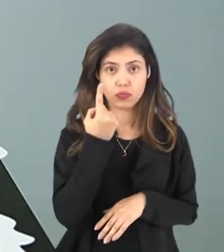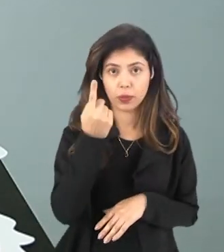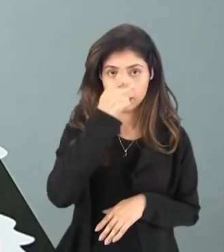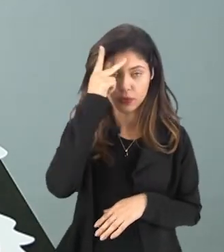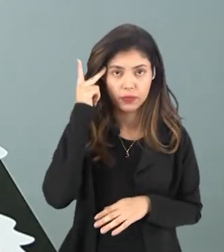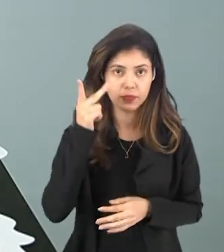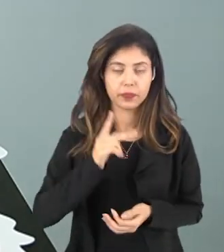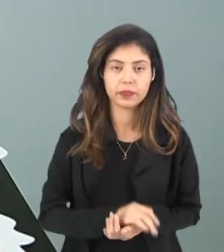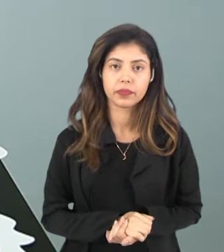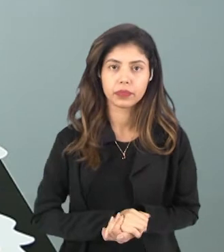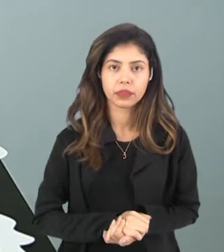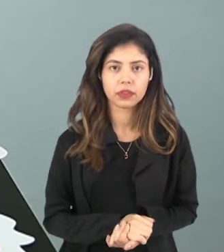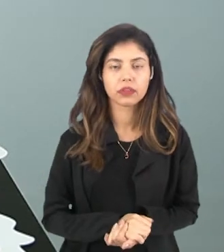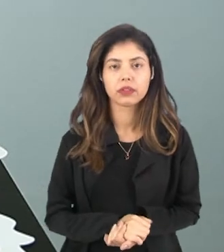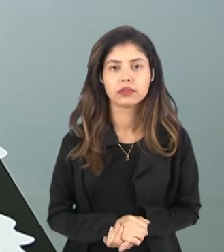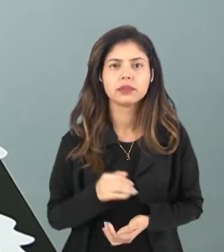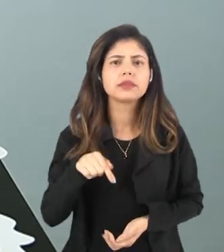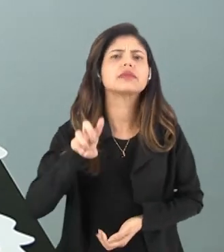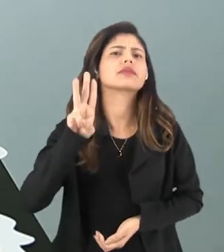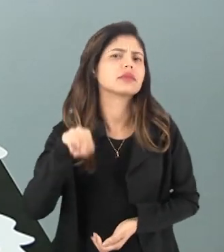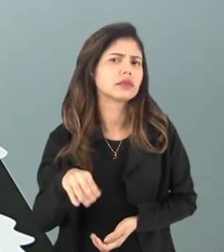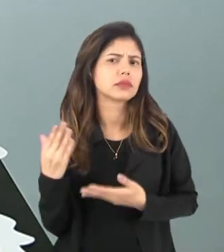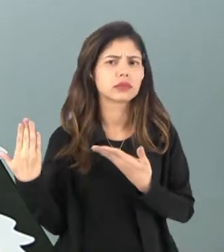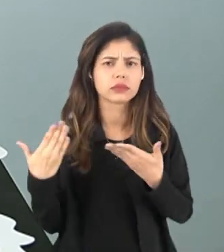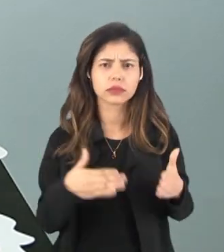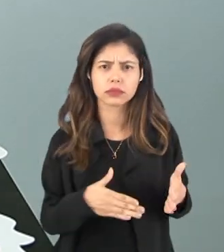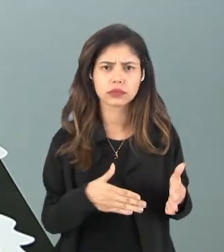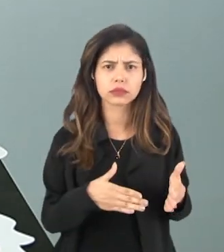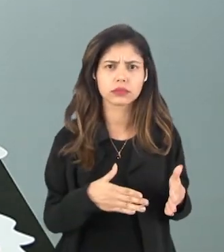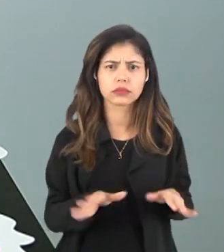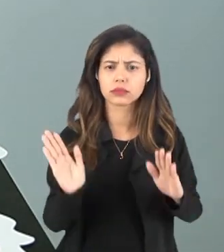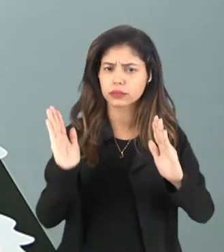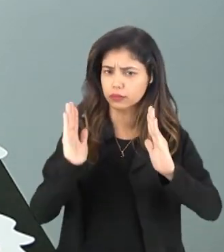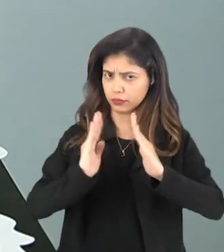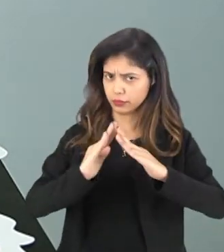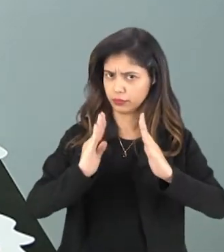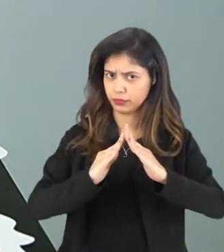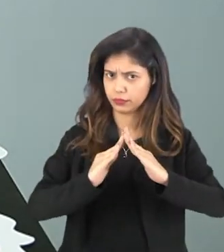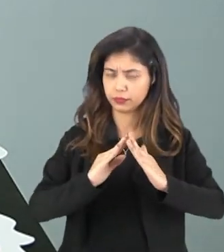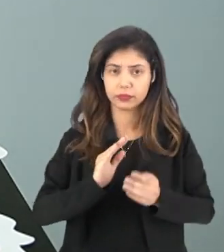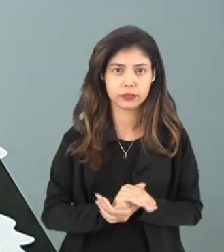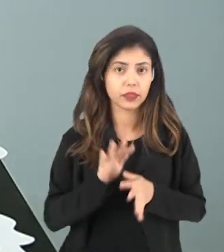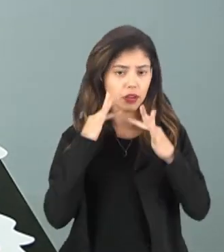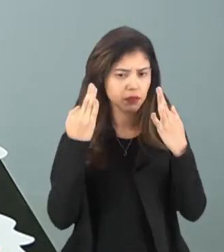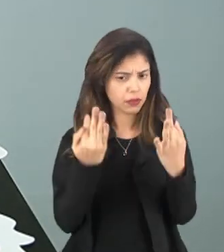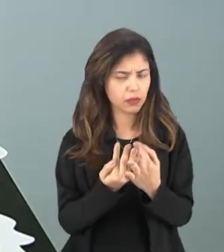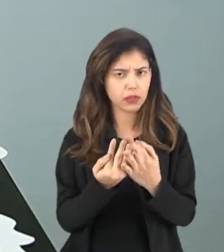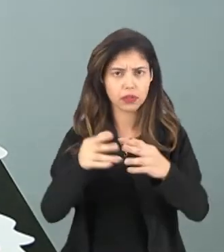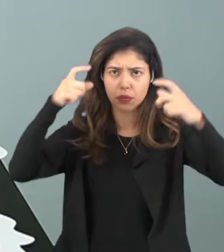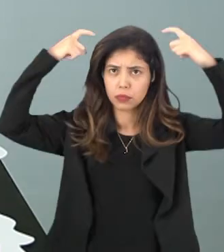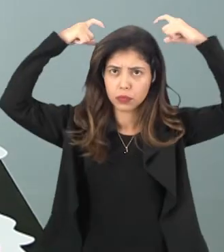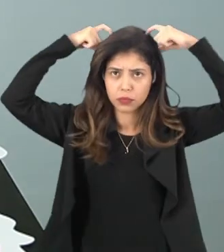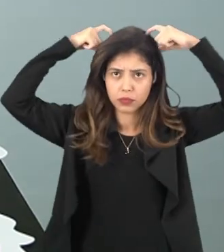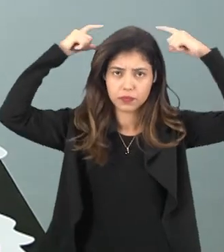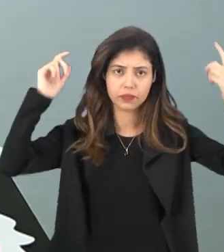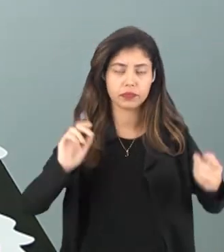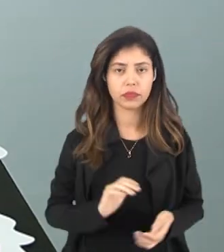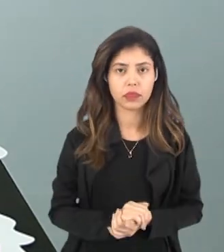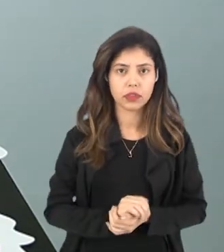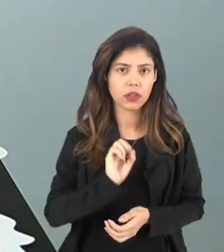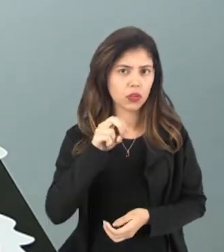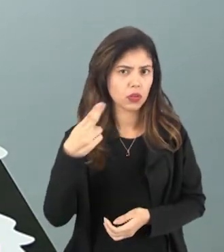de uma pessoa então quem chegou na casa foi a família Urso